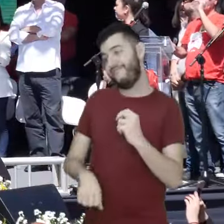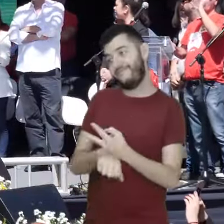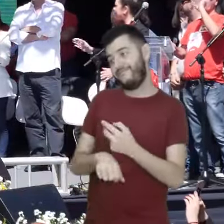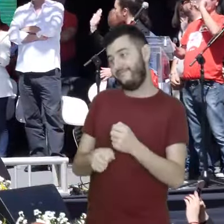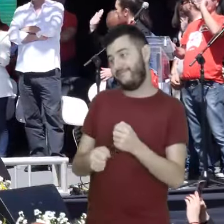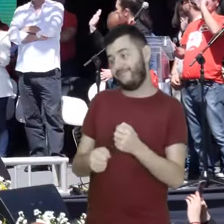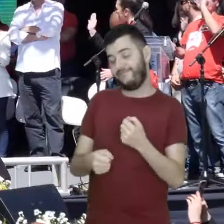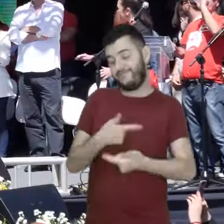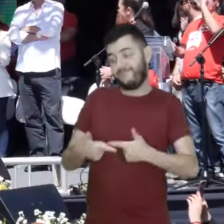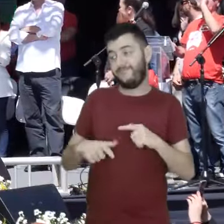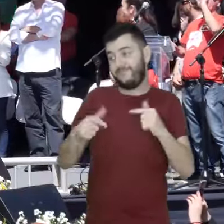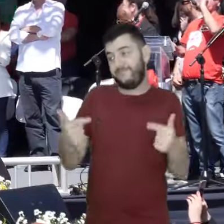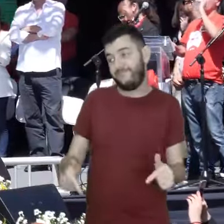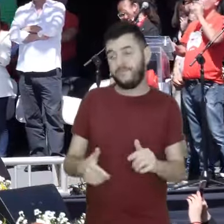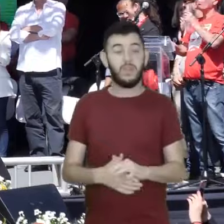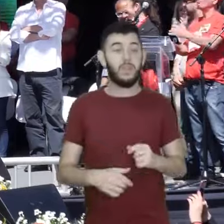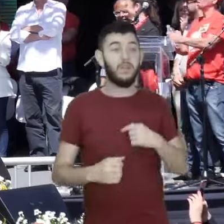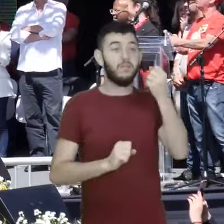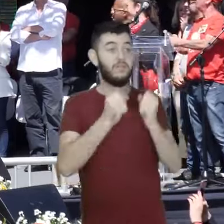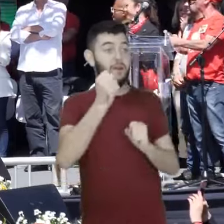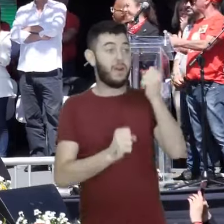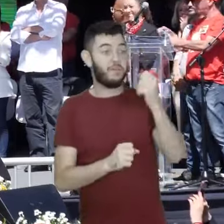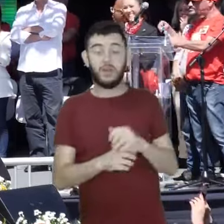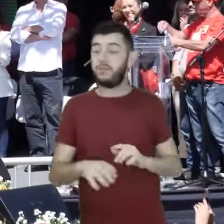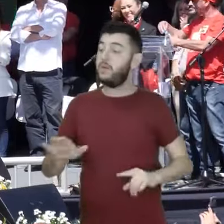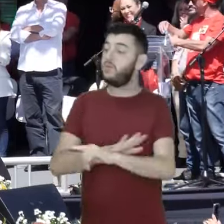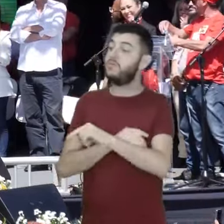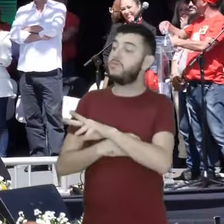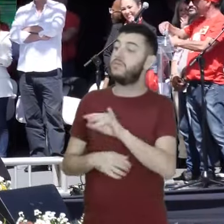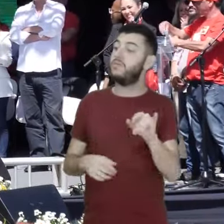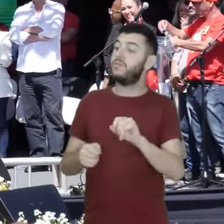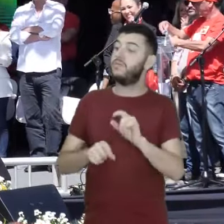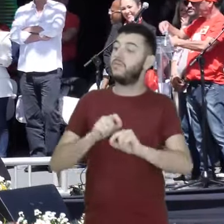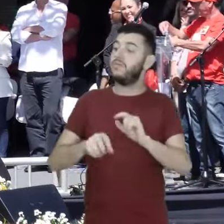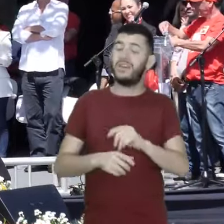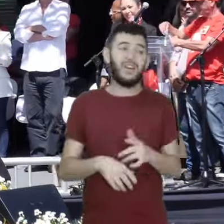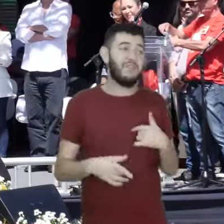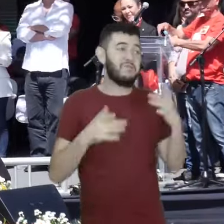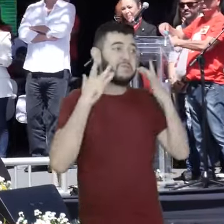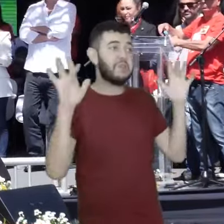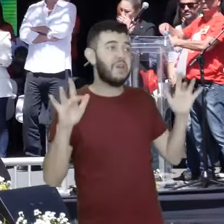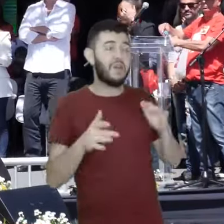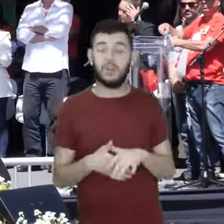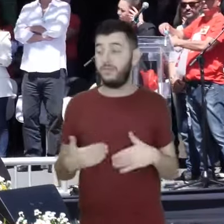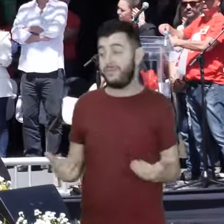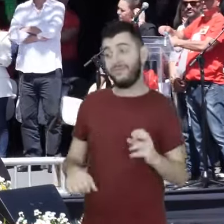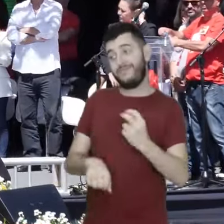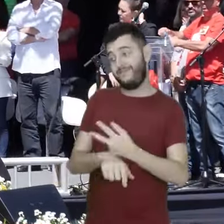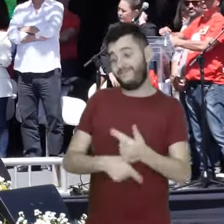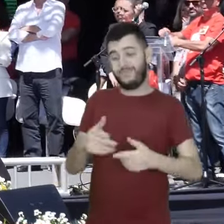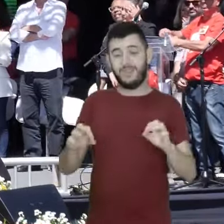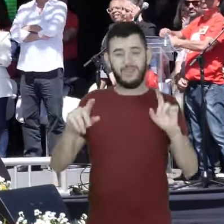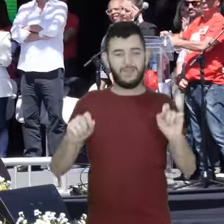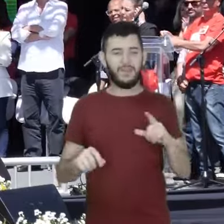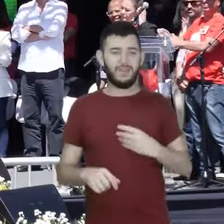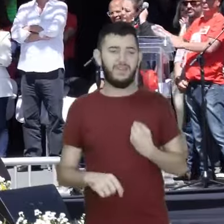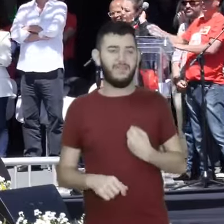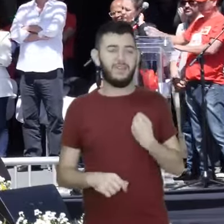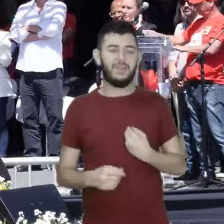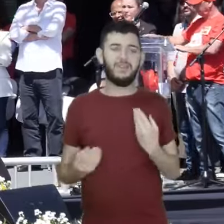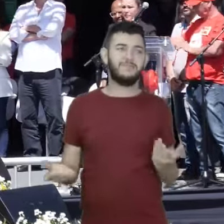fazer? Nada. Então não tem vaga. E a gente fica perambulando. Eu fiquei 1 ano e 5 meses andando